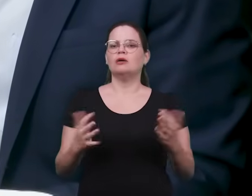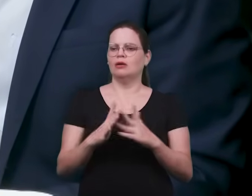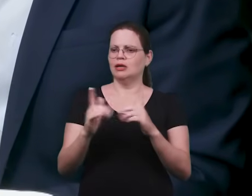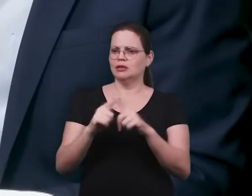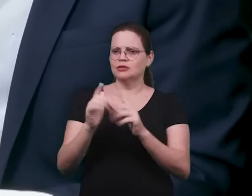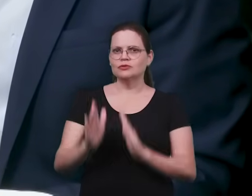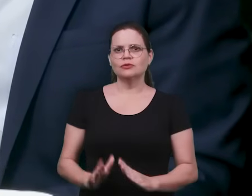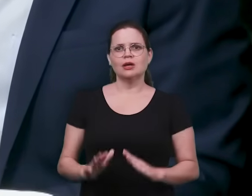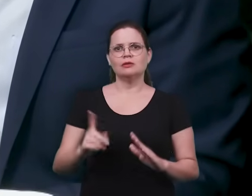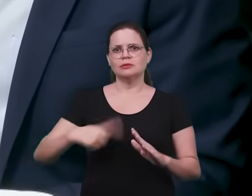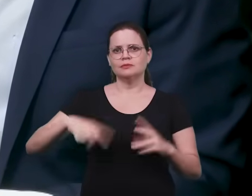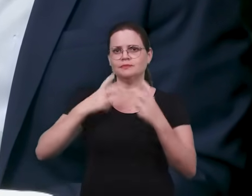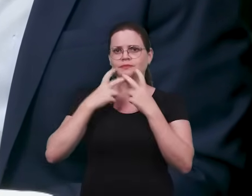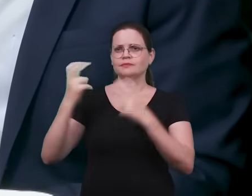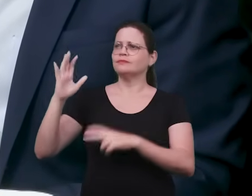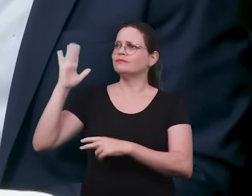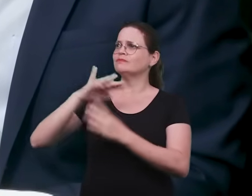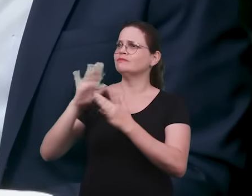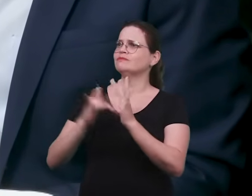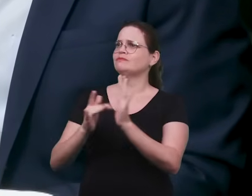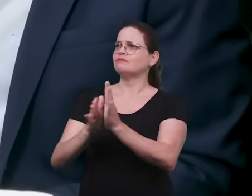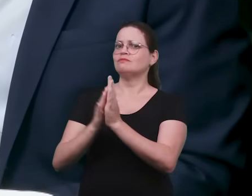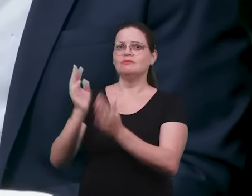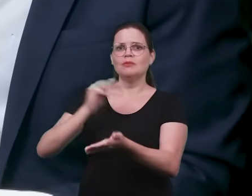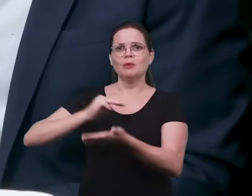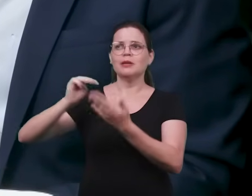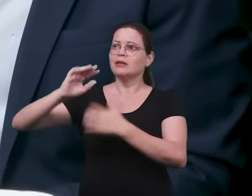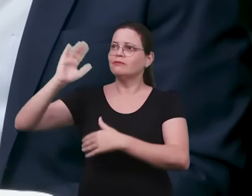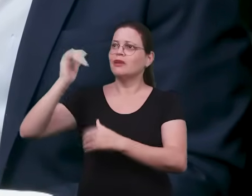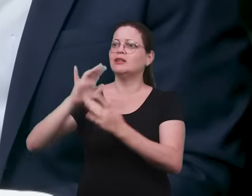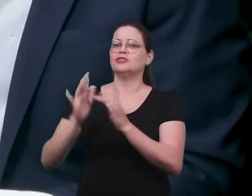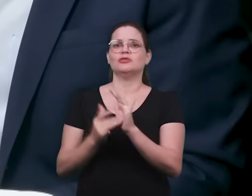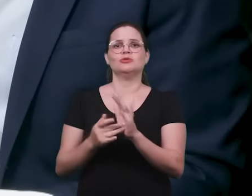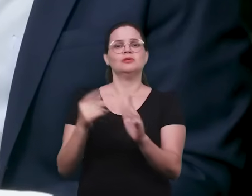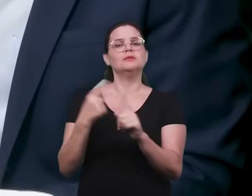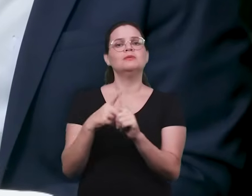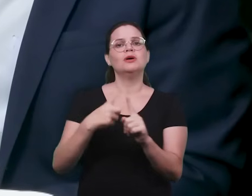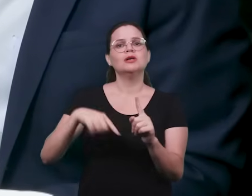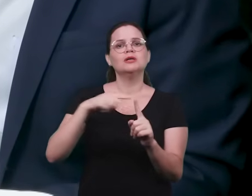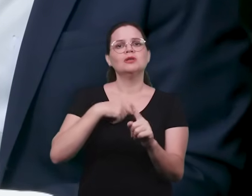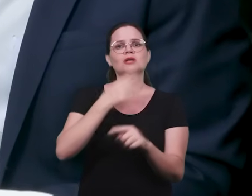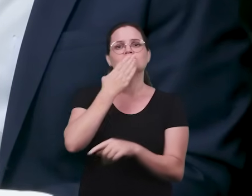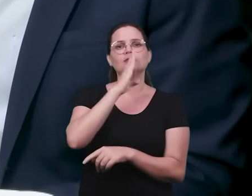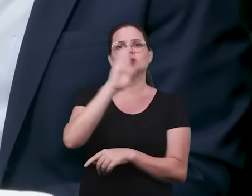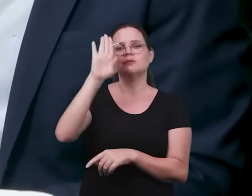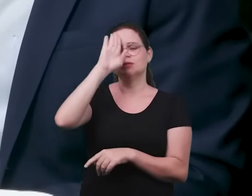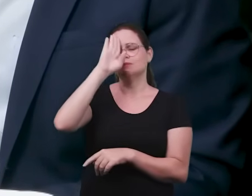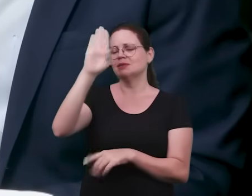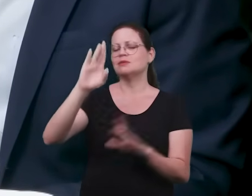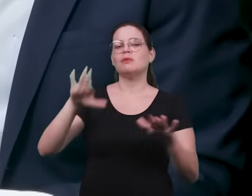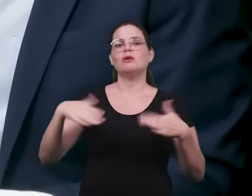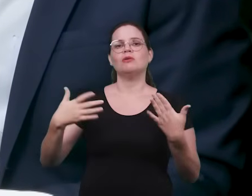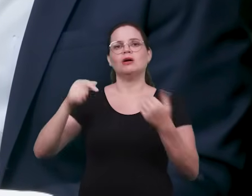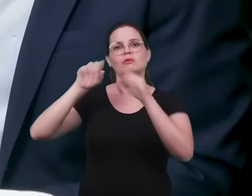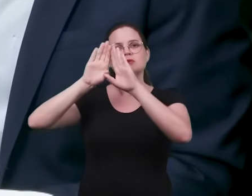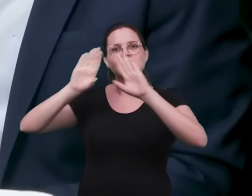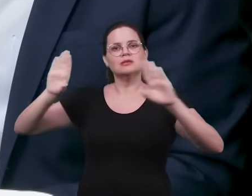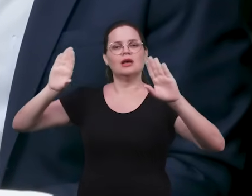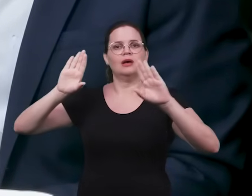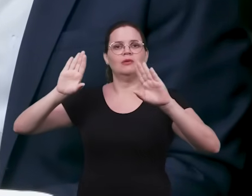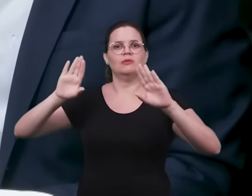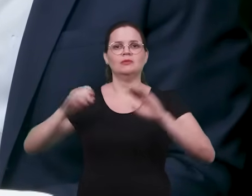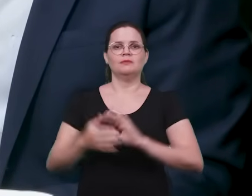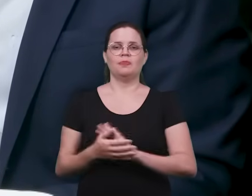Maranata, ora vem Senhor Jesus. Qual é a grande promessa para nós? É a terra prometida, novamente. Agora,